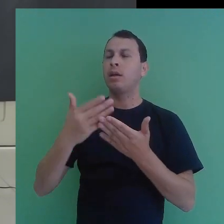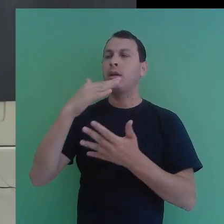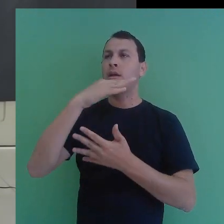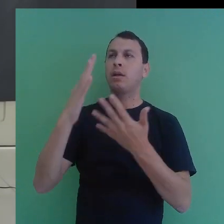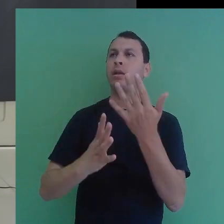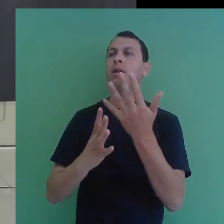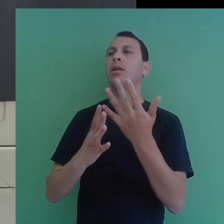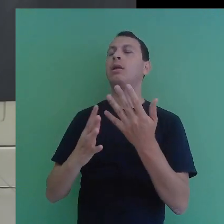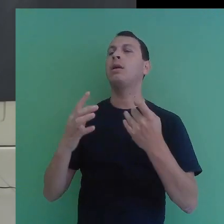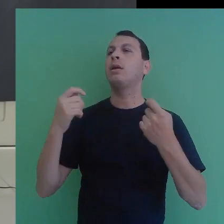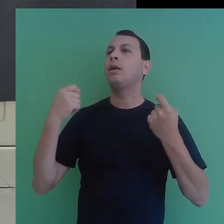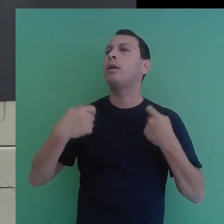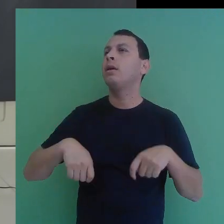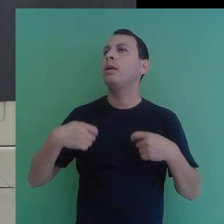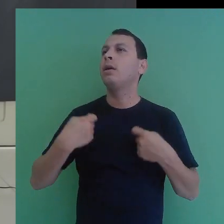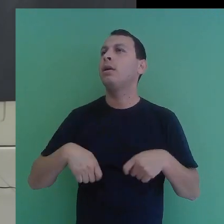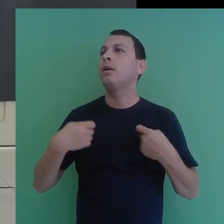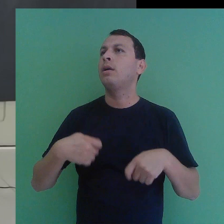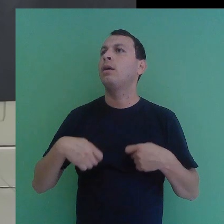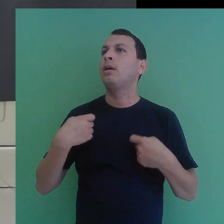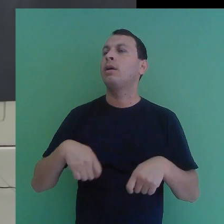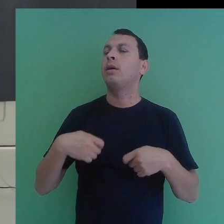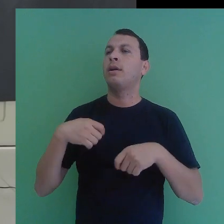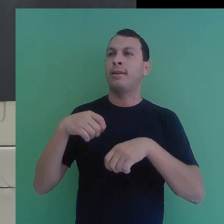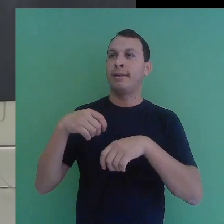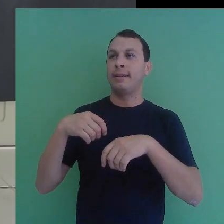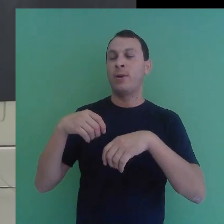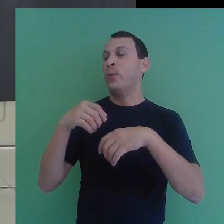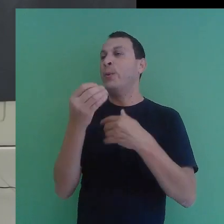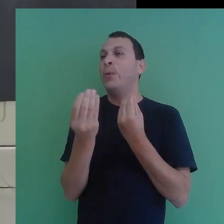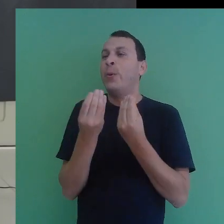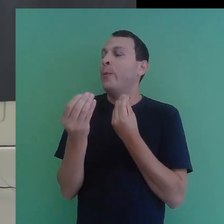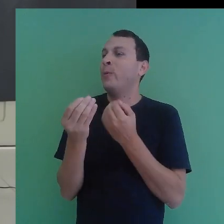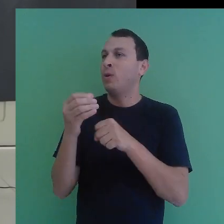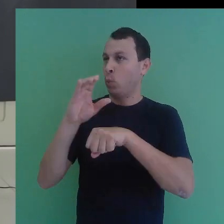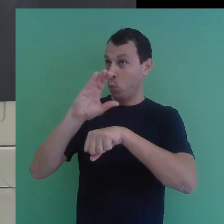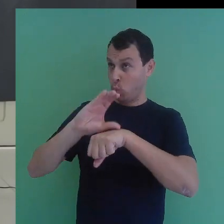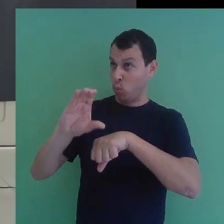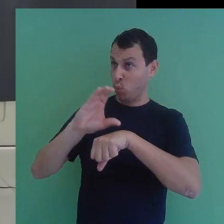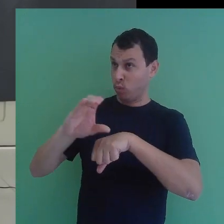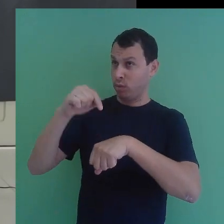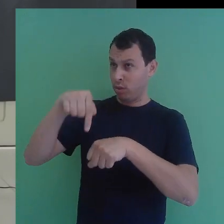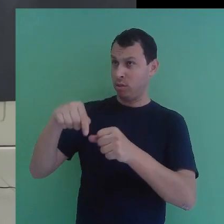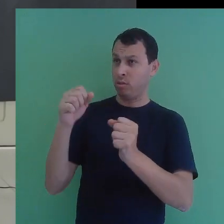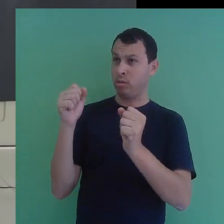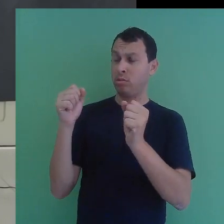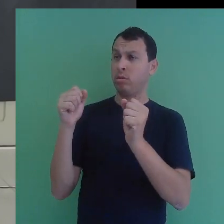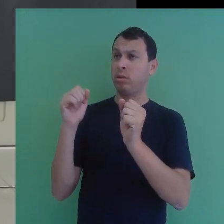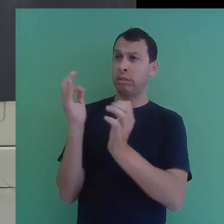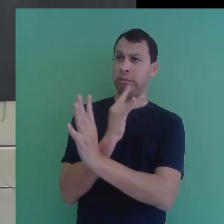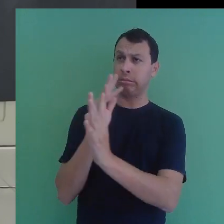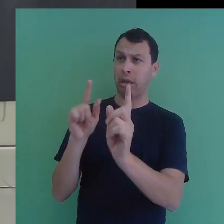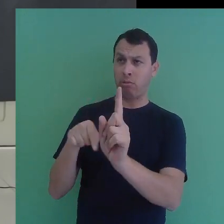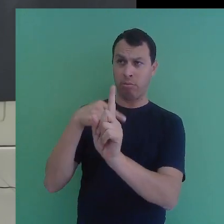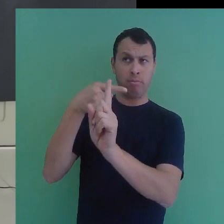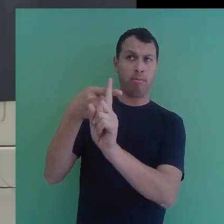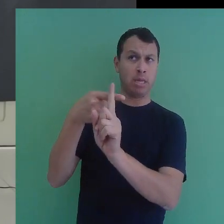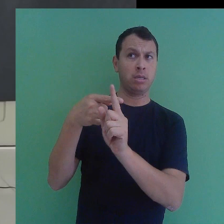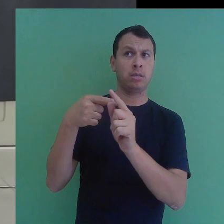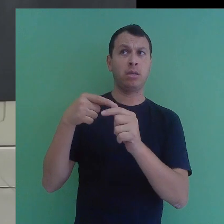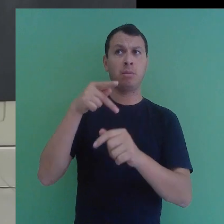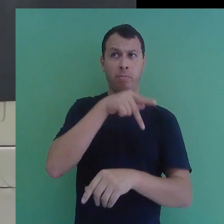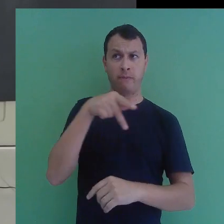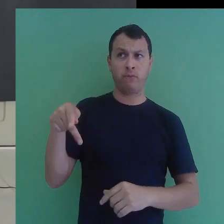Libras, para aprender Libras, nós temos aqui um curso no Cidade Mais, que é um curso daqui, um curso feito